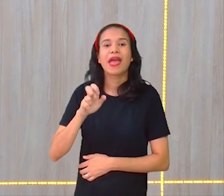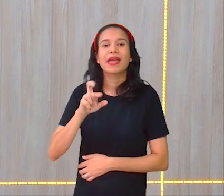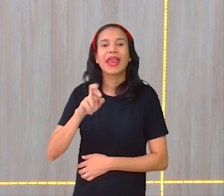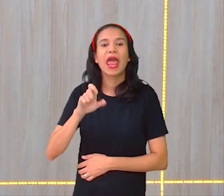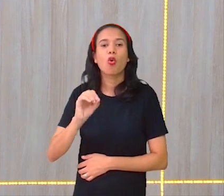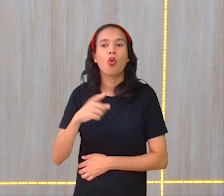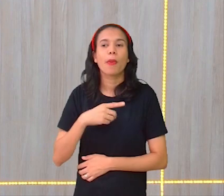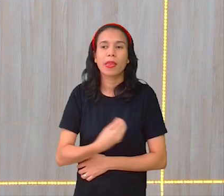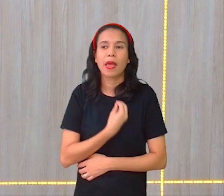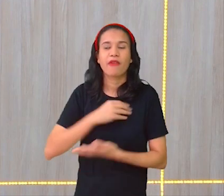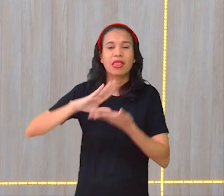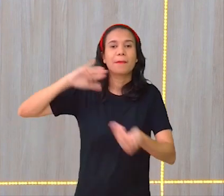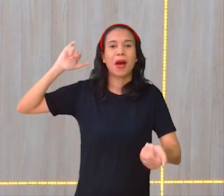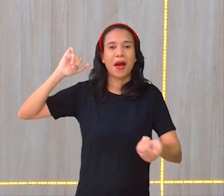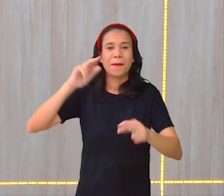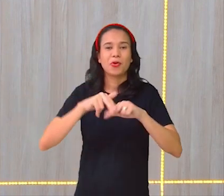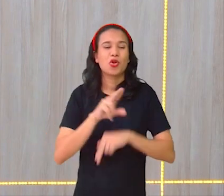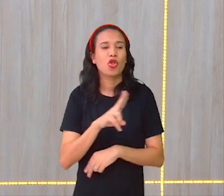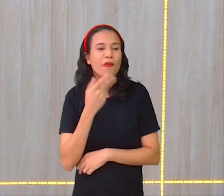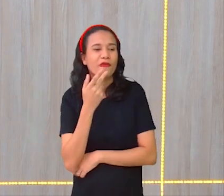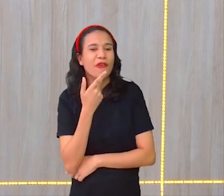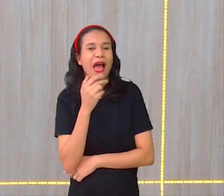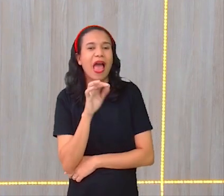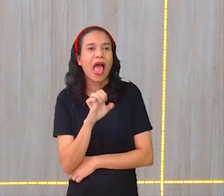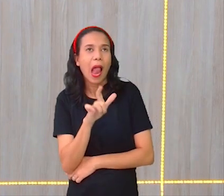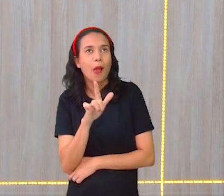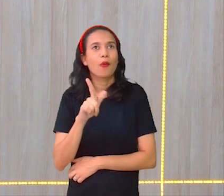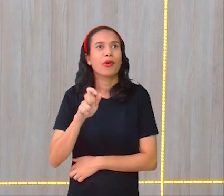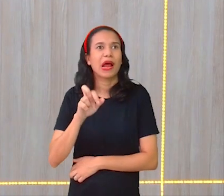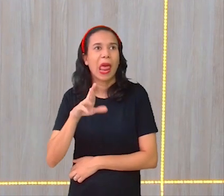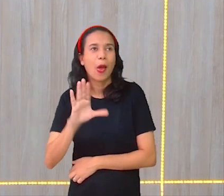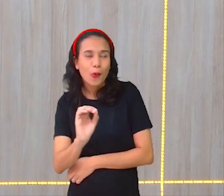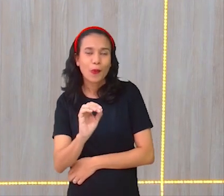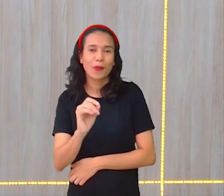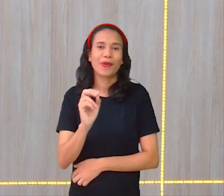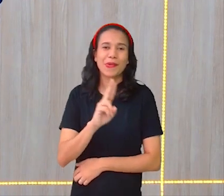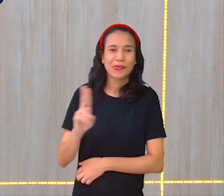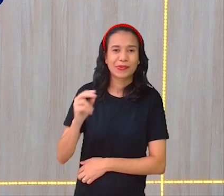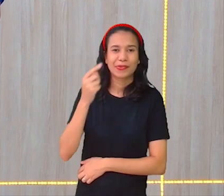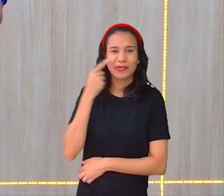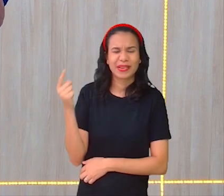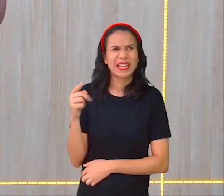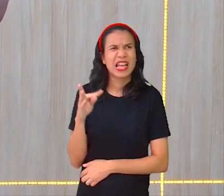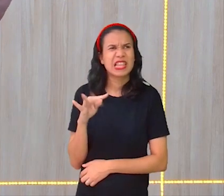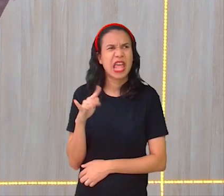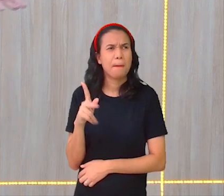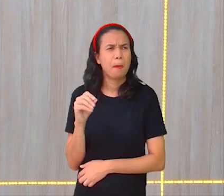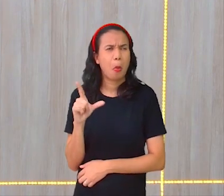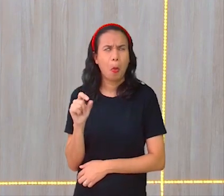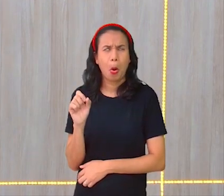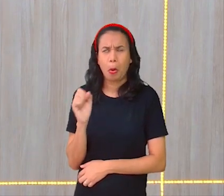na Espanha, por isso ele ganhou esse apelido, que o nome dele é bem complicado de falar, é um nome grego, Tiepolos, alguma coisa